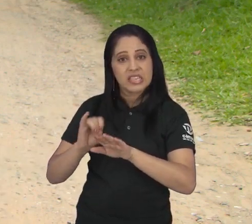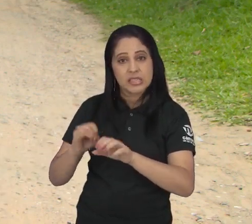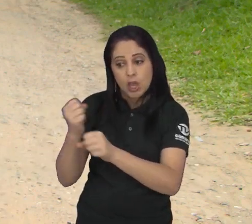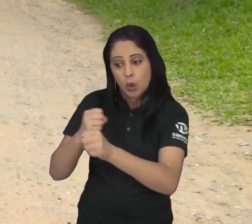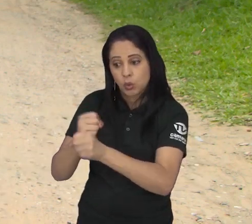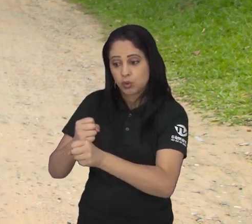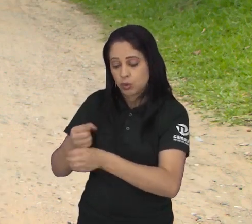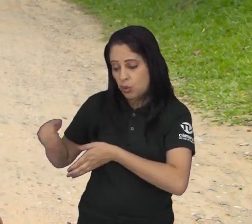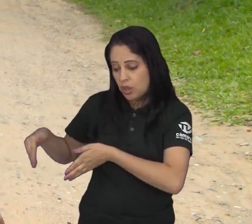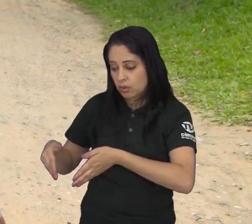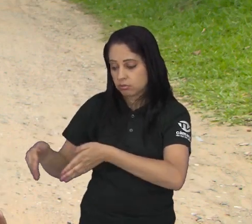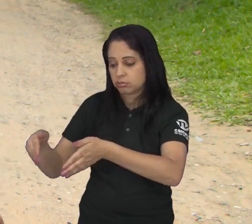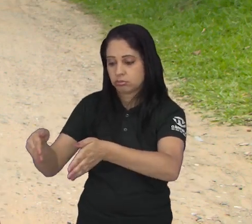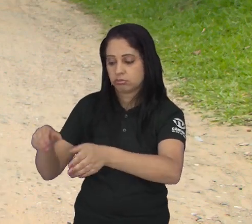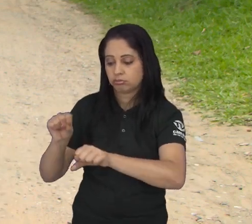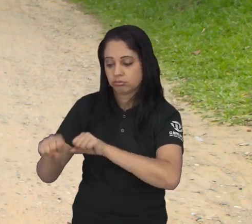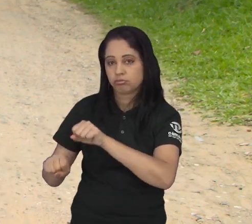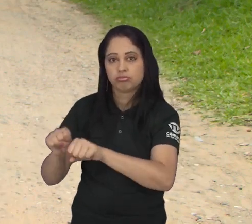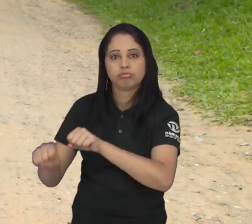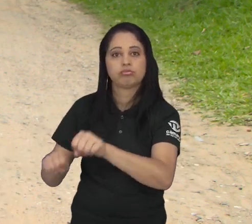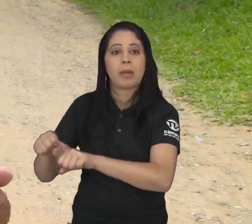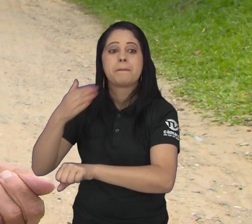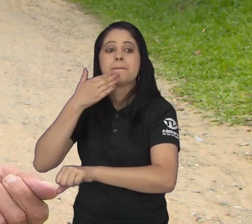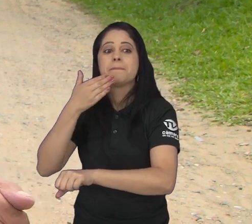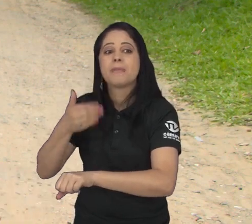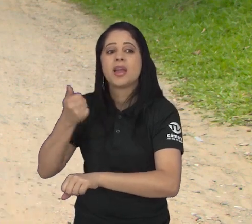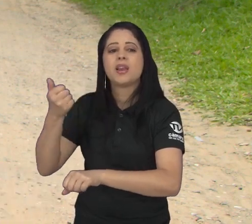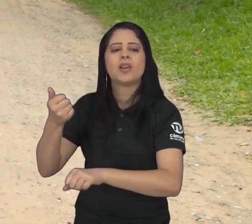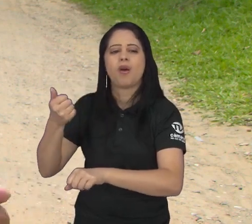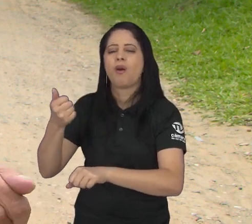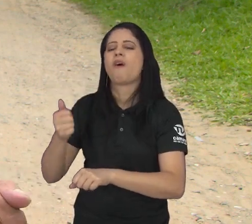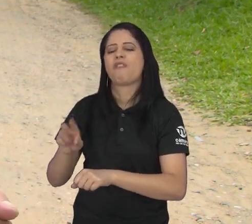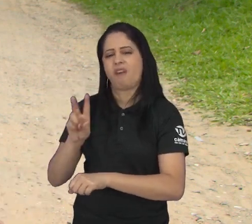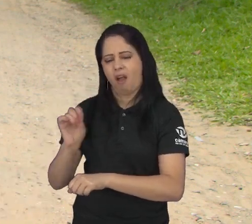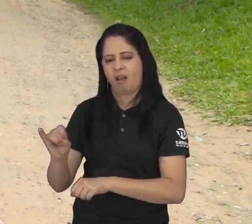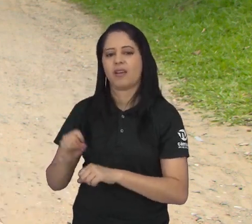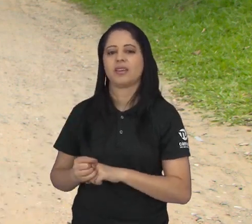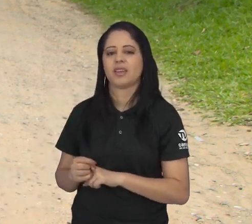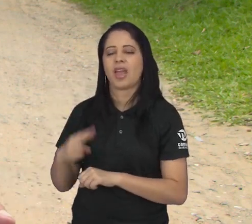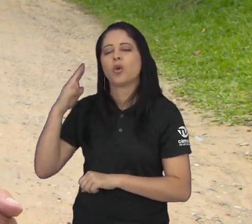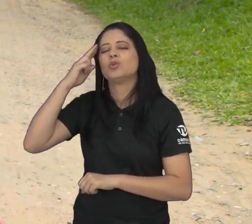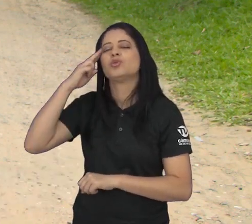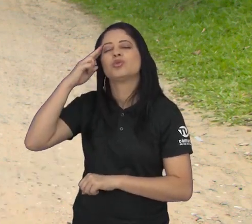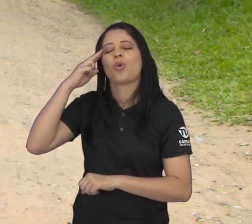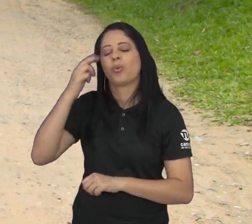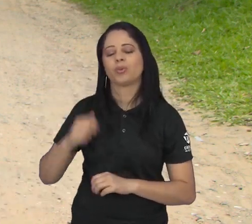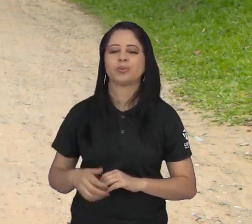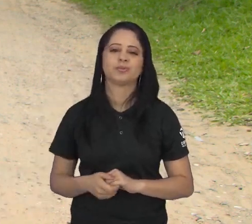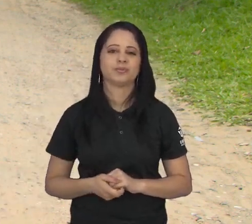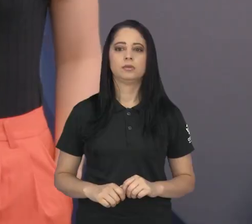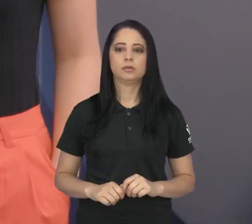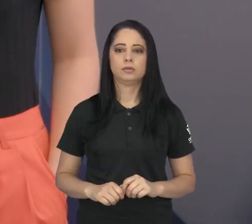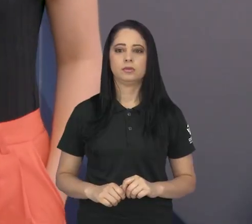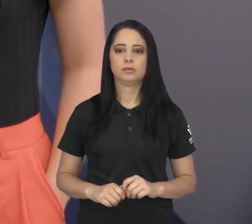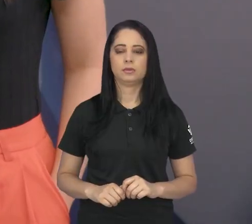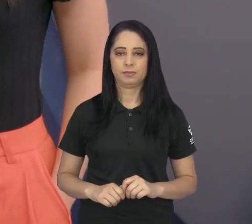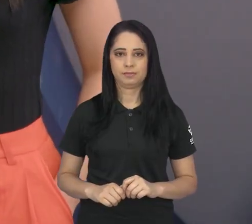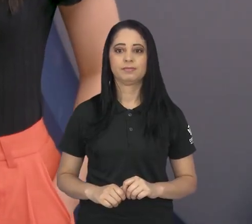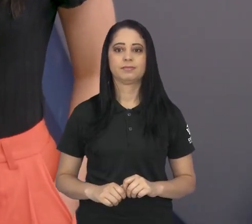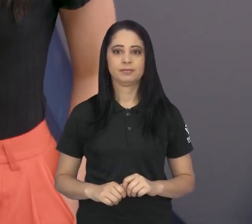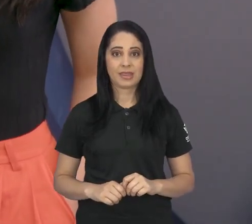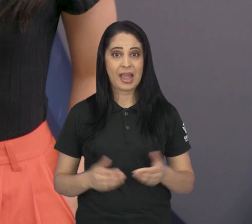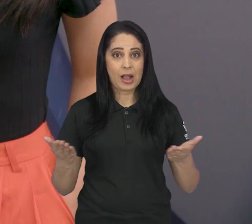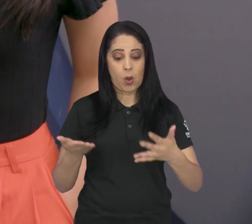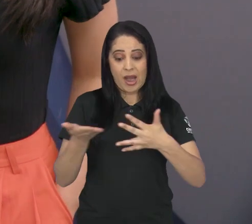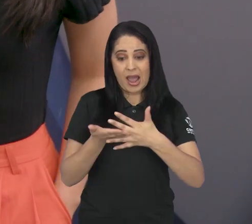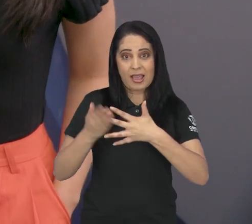vai melhorar e muito para gente tá todo mundo é um sonho nosso essa obra aqui vamos então